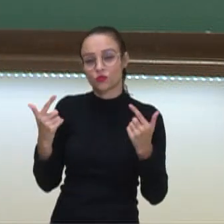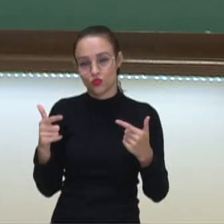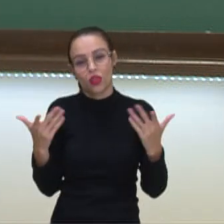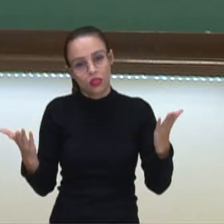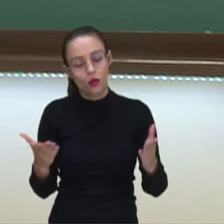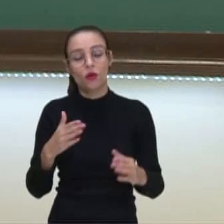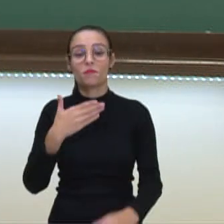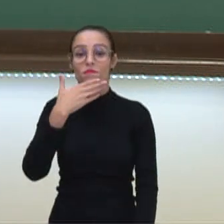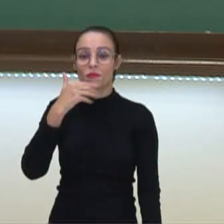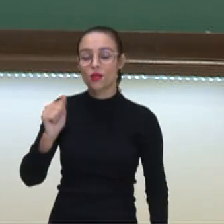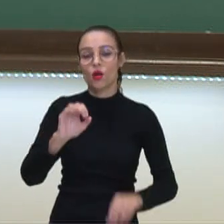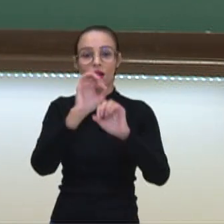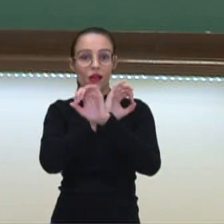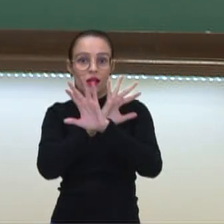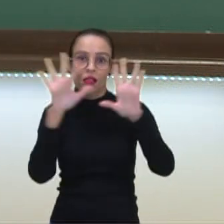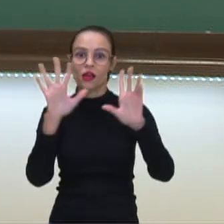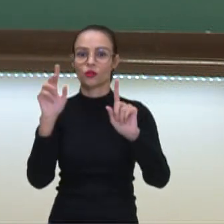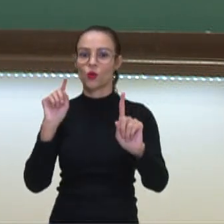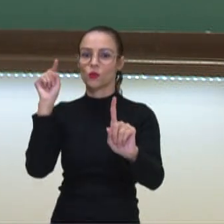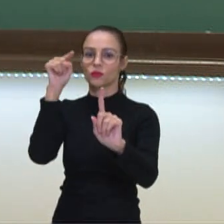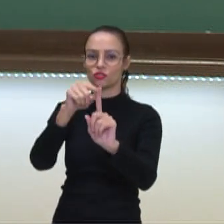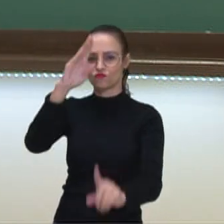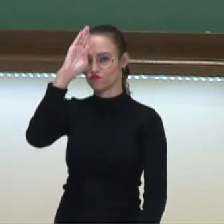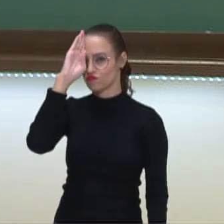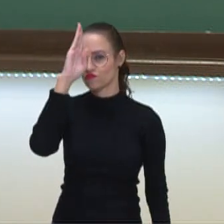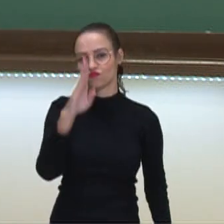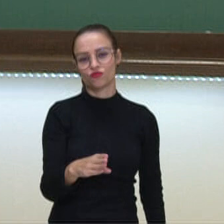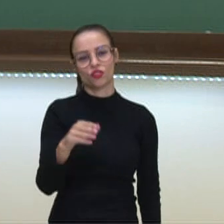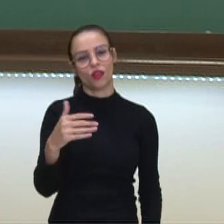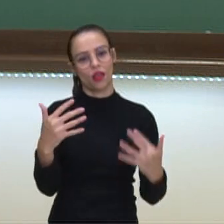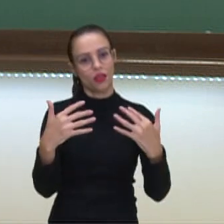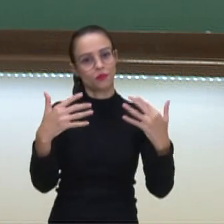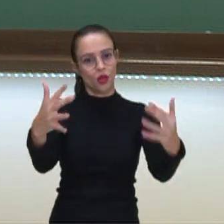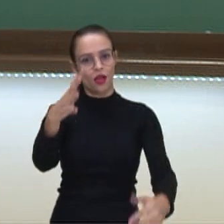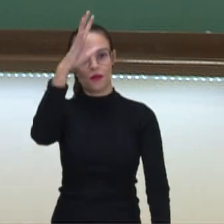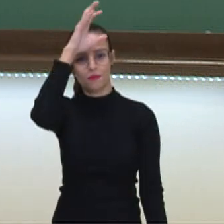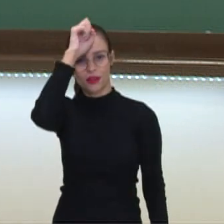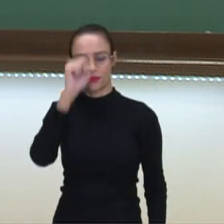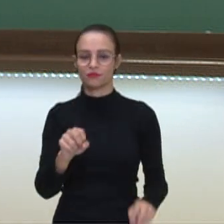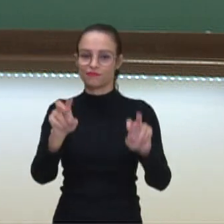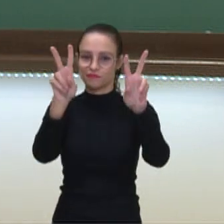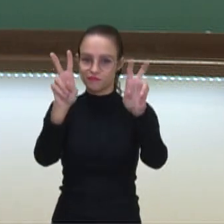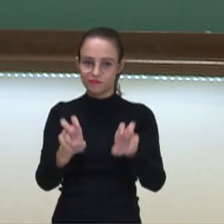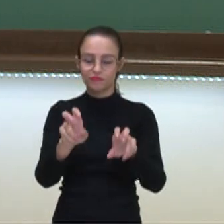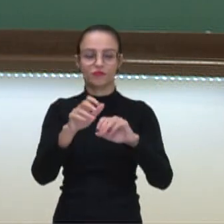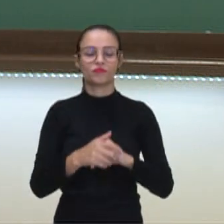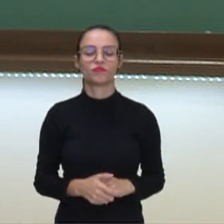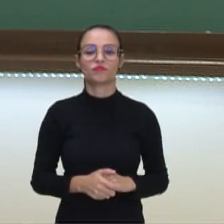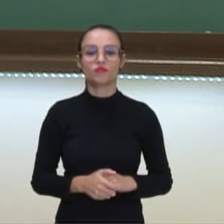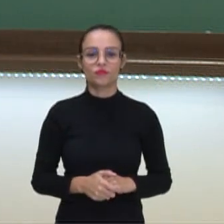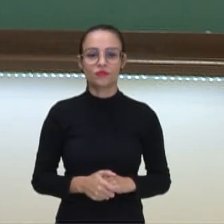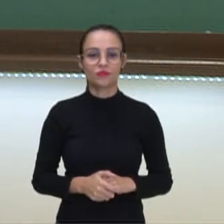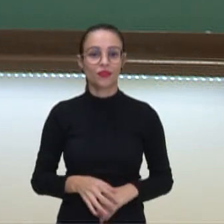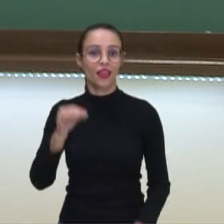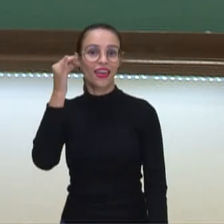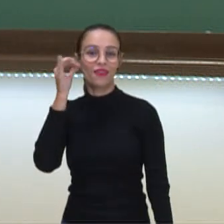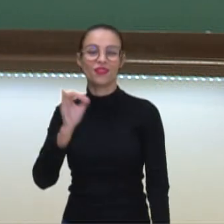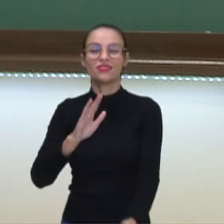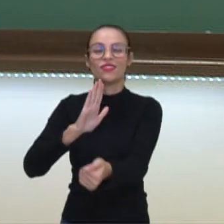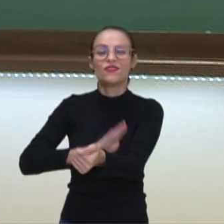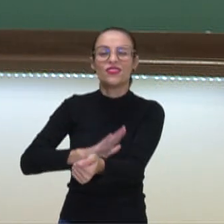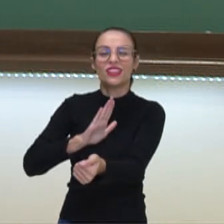objetivo, as ideias claras, para que eles possam, então, aprender sobre o assunto. Evite vícios de